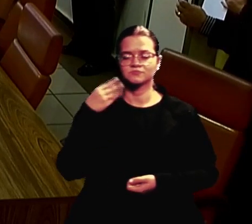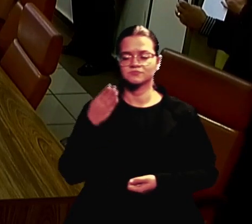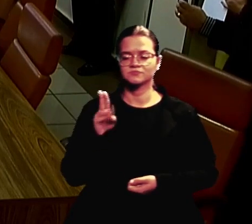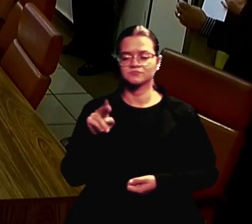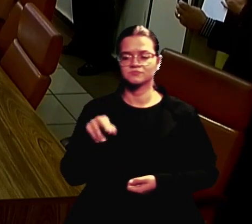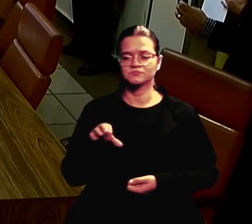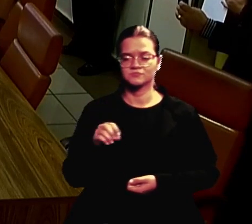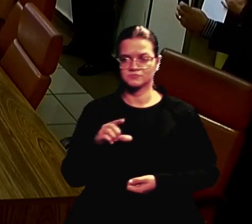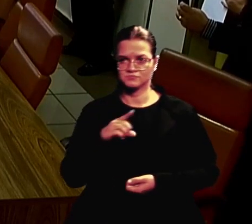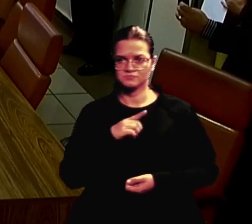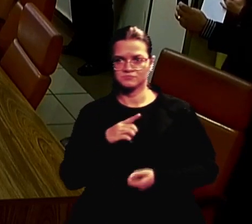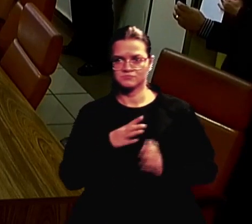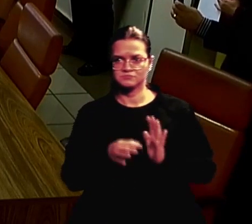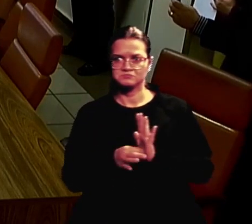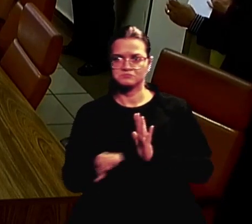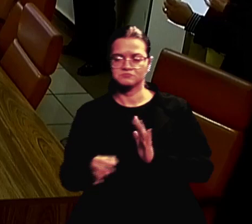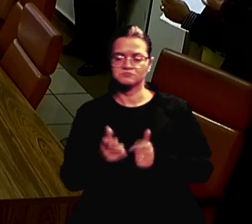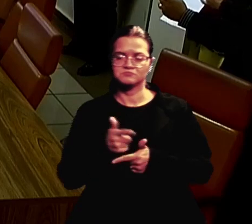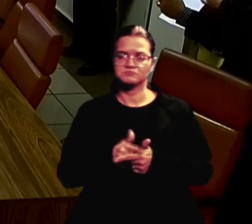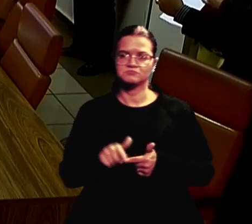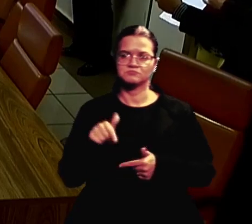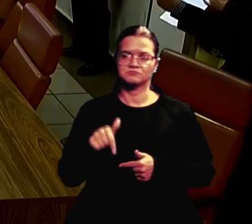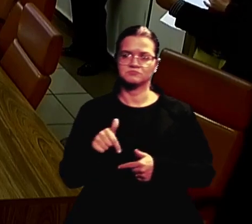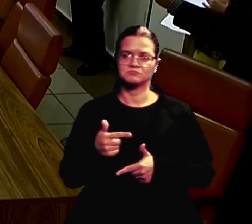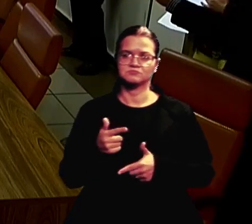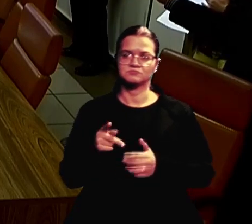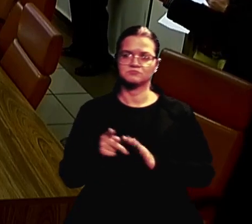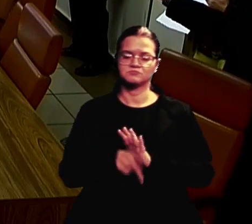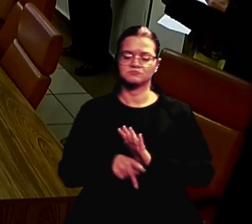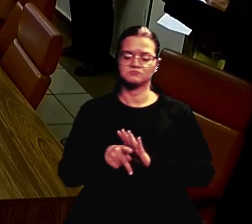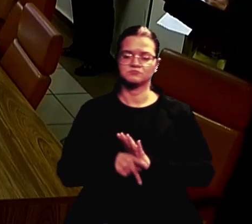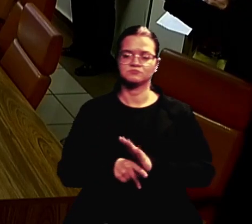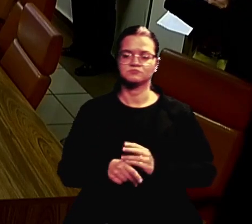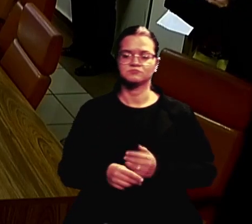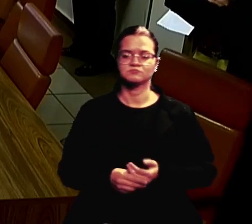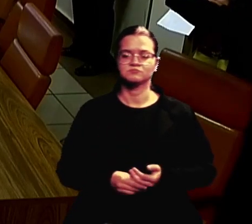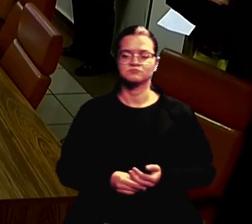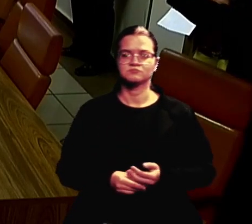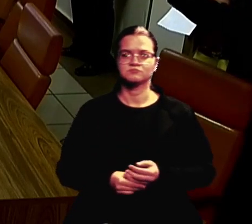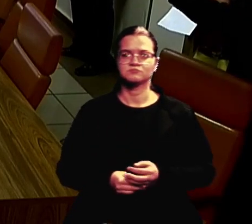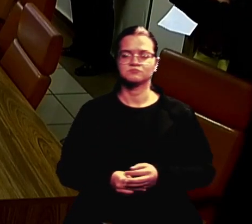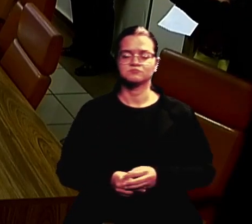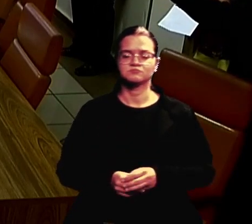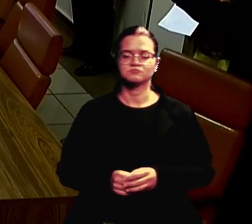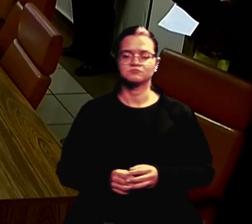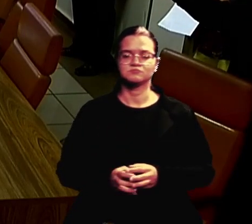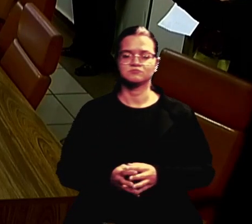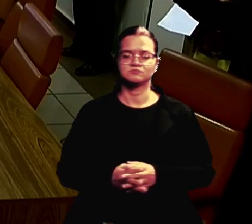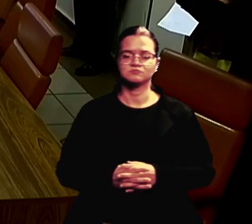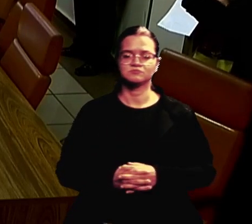Vereador Bruno Diniz, tem alguma consideração a respeito do projeto?